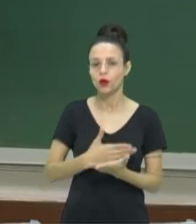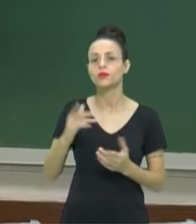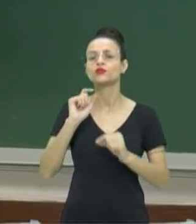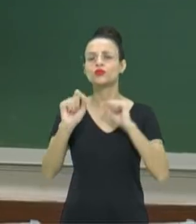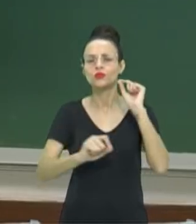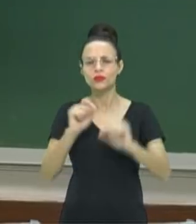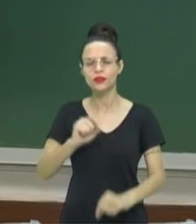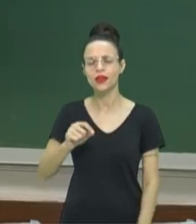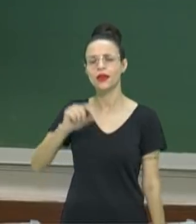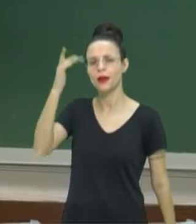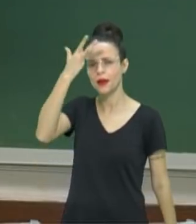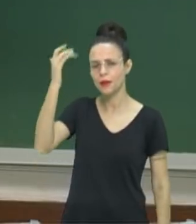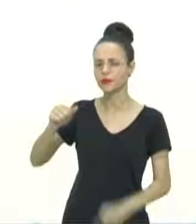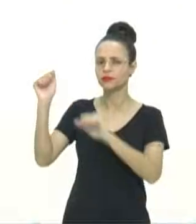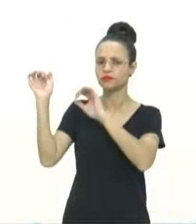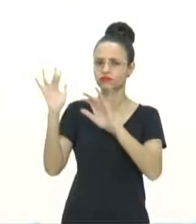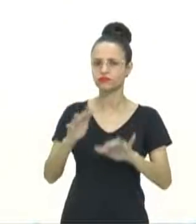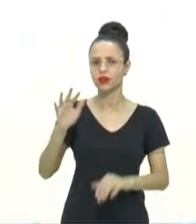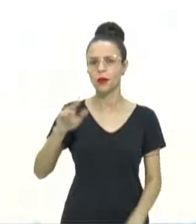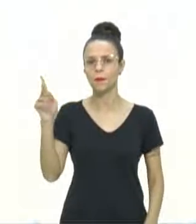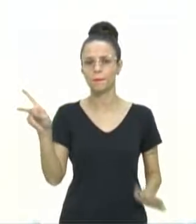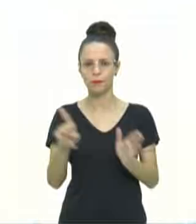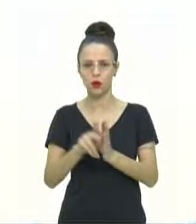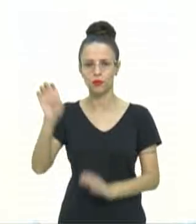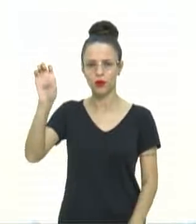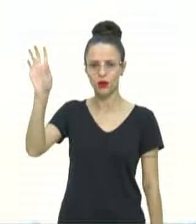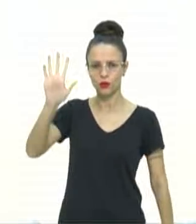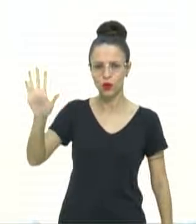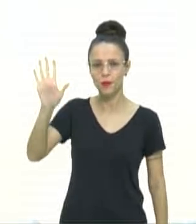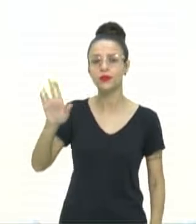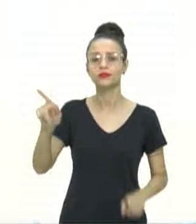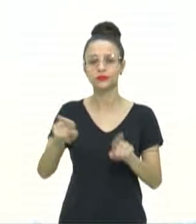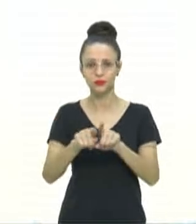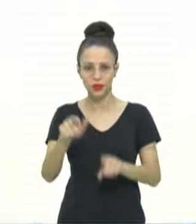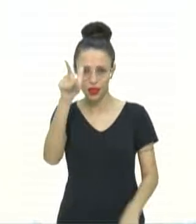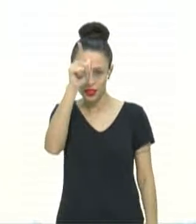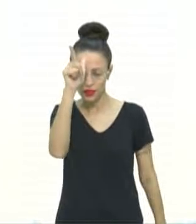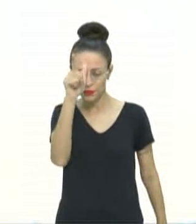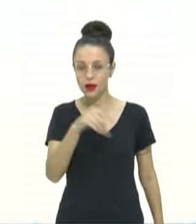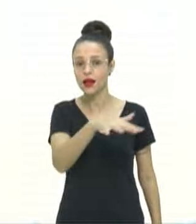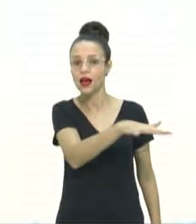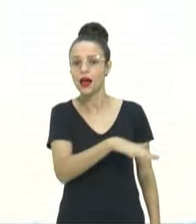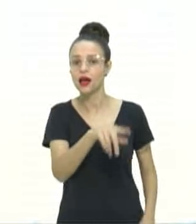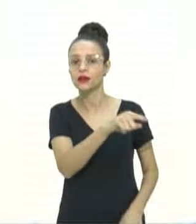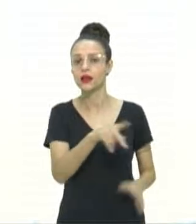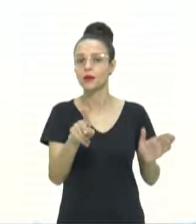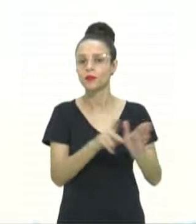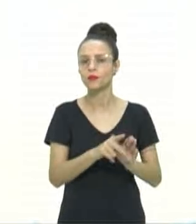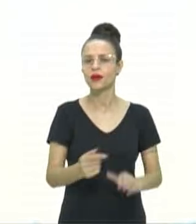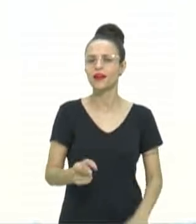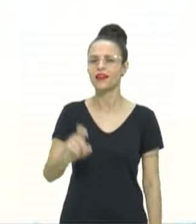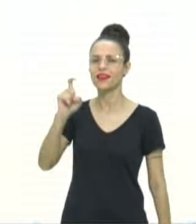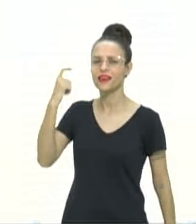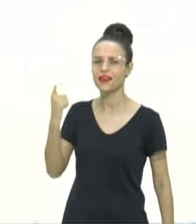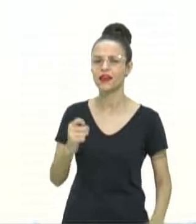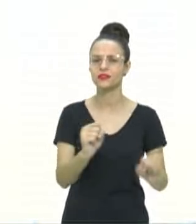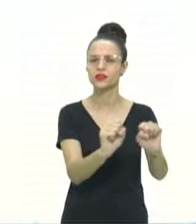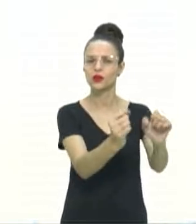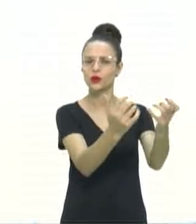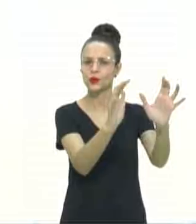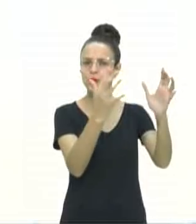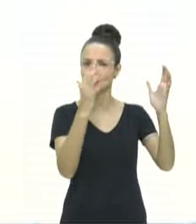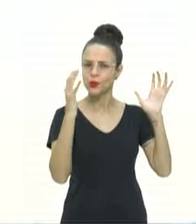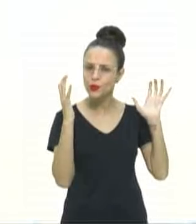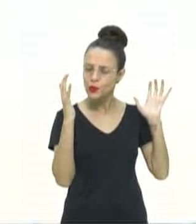imigrantes europeus ali, destacando os alemães, nas áreas que originalmente eram ocupadas por florestas. Então,